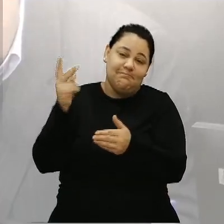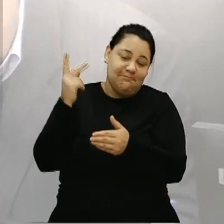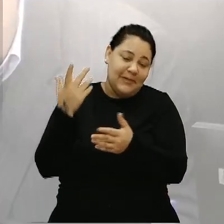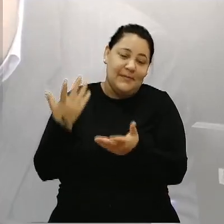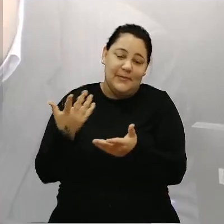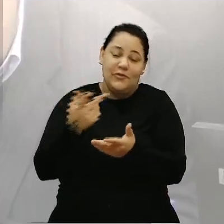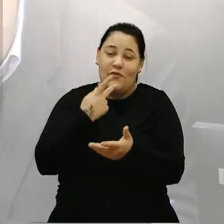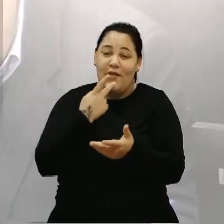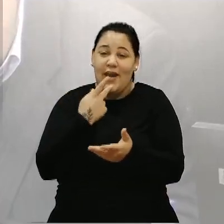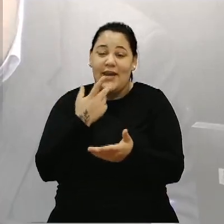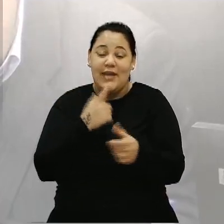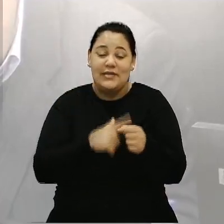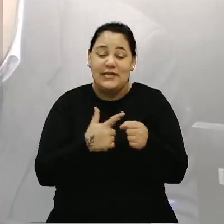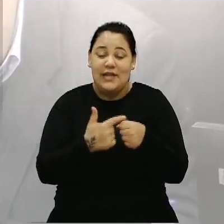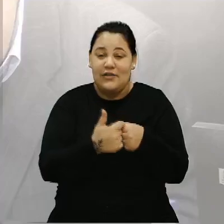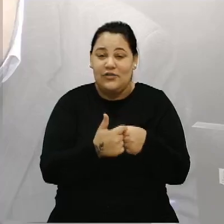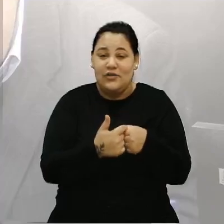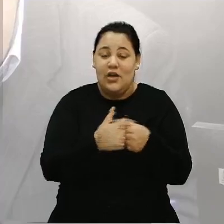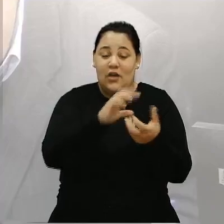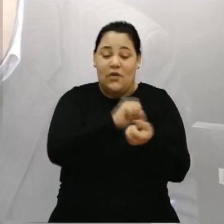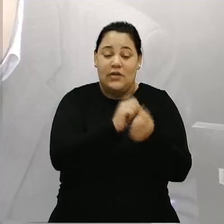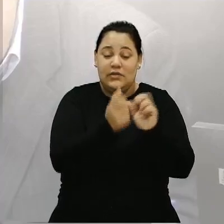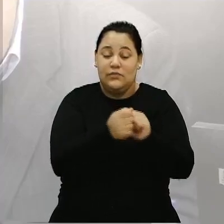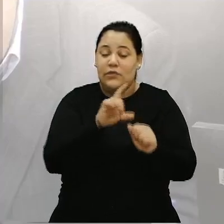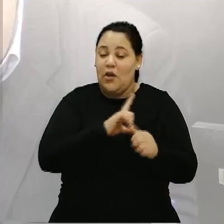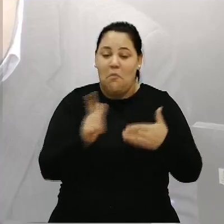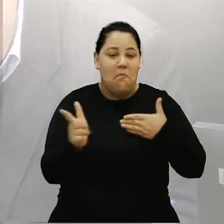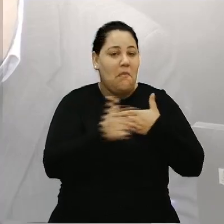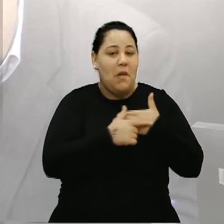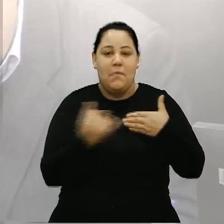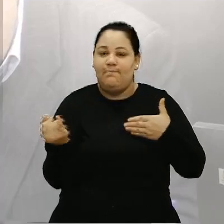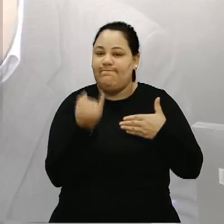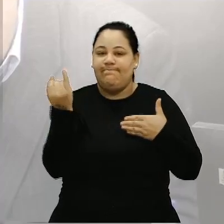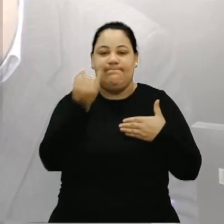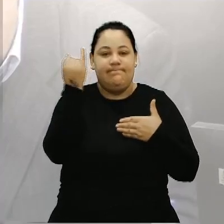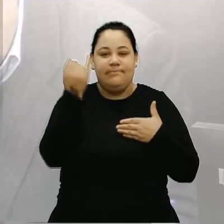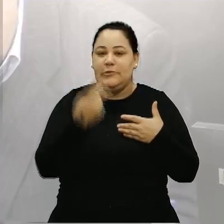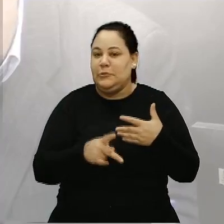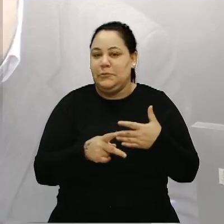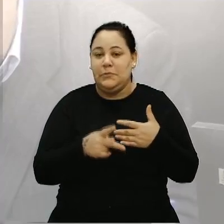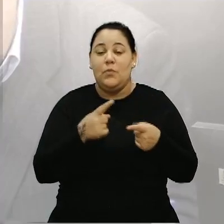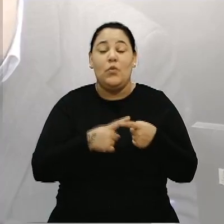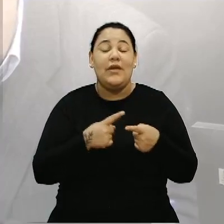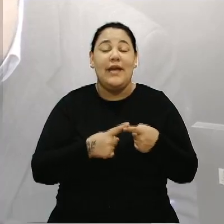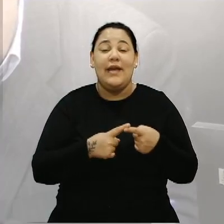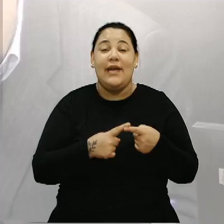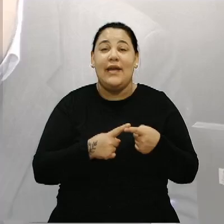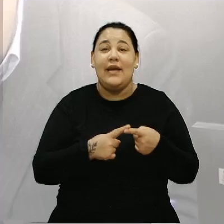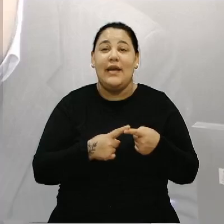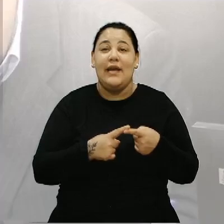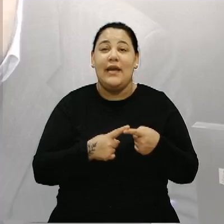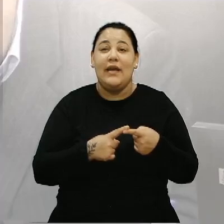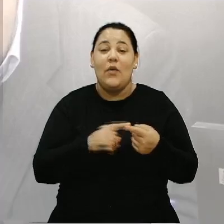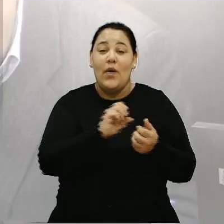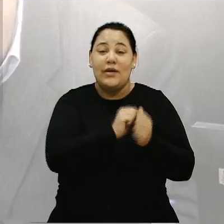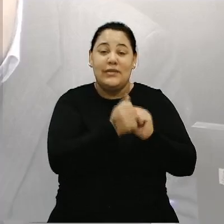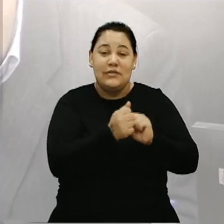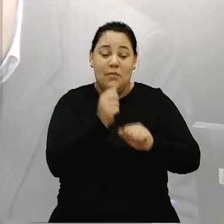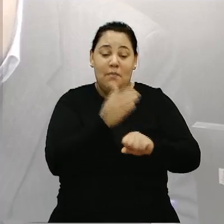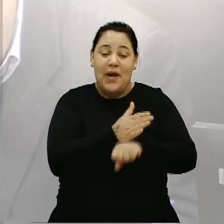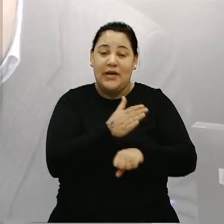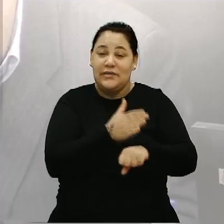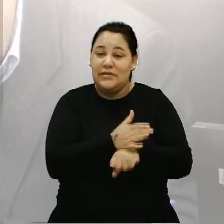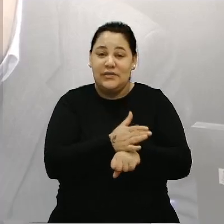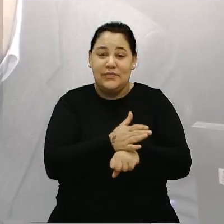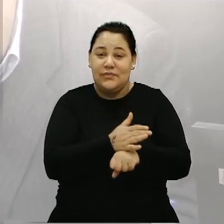cidade. E o artesão tem um papel fundamental em Caxias do Sul, porque são parte diretamente envolvida na cultura